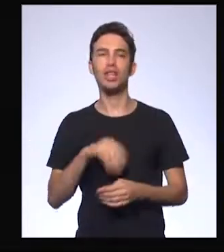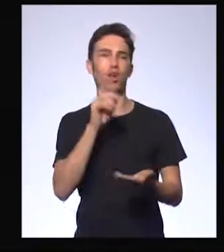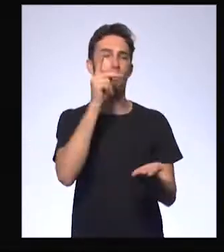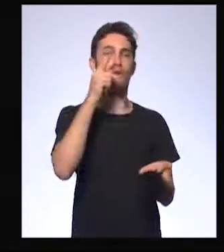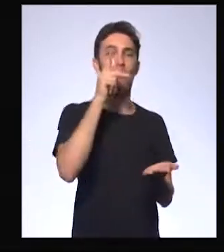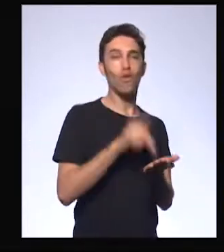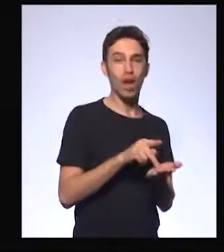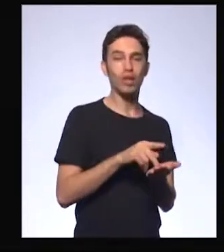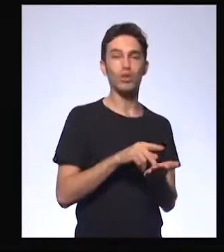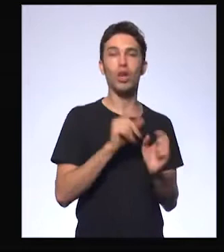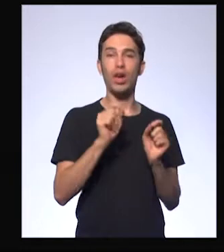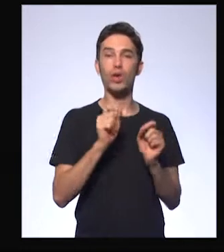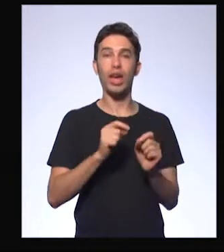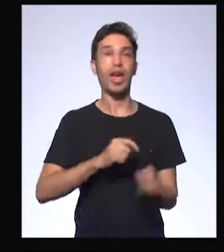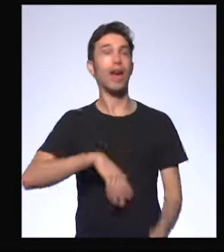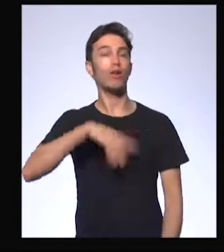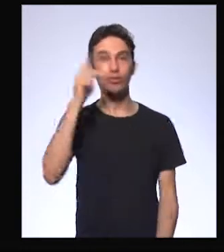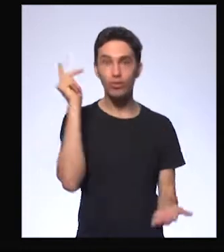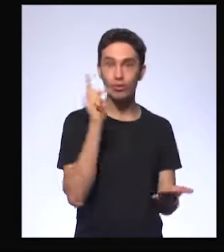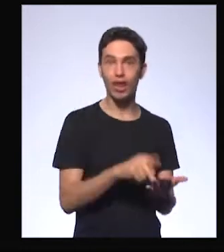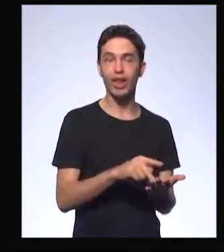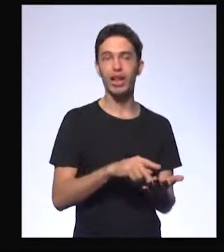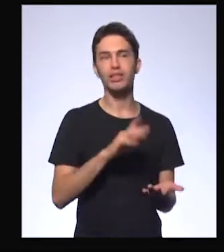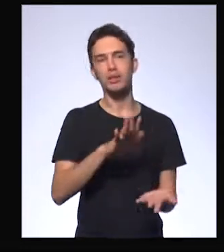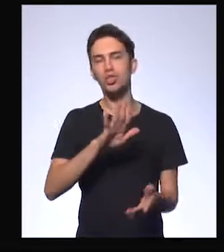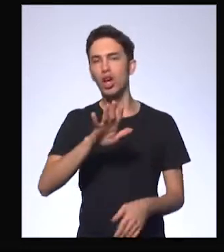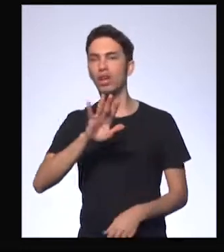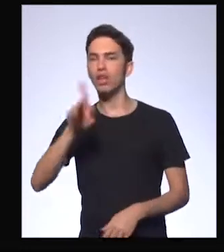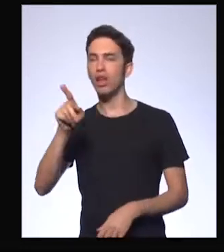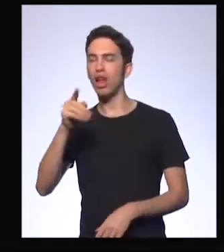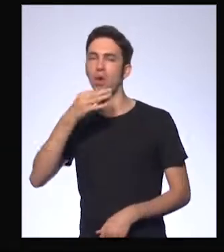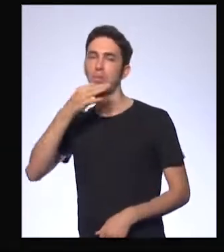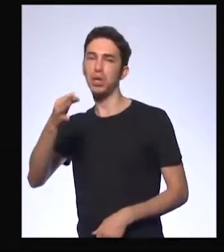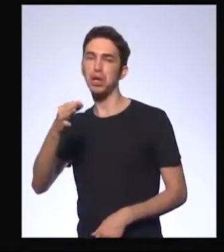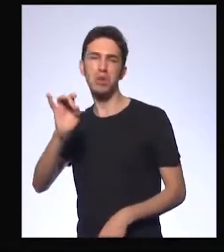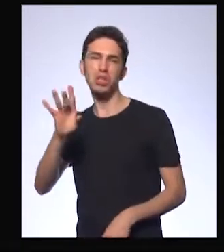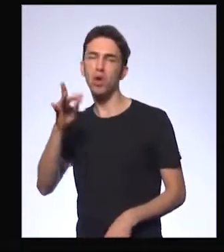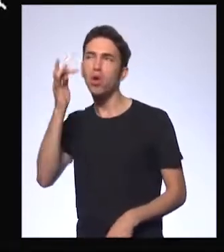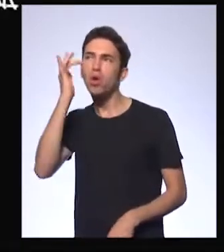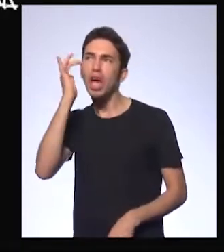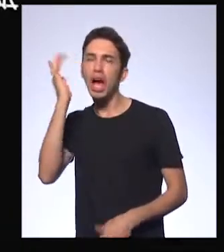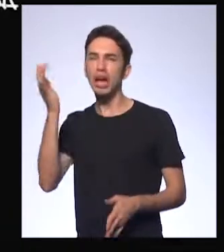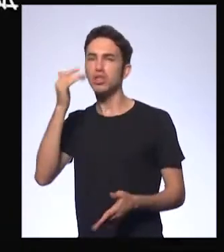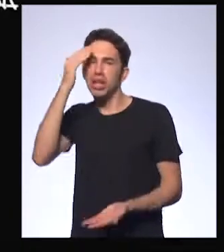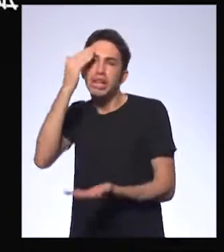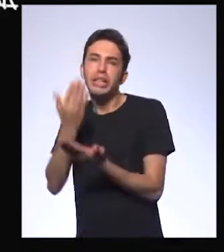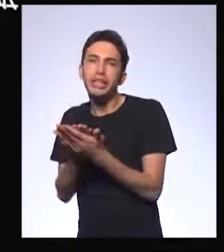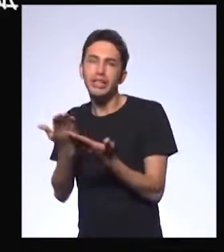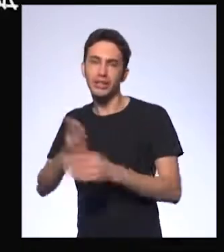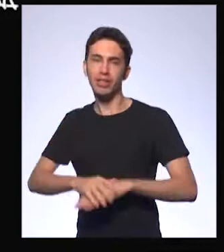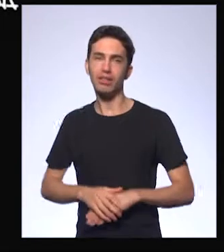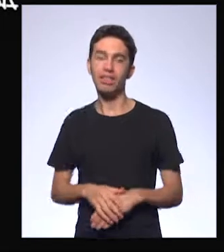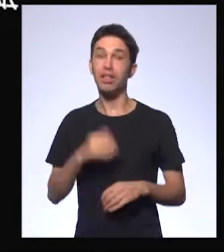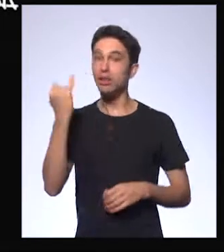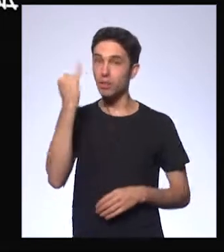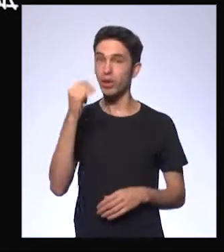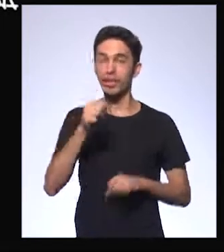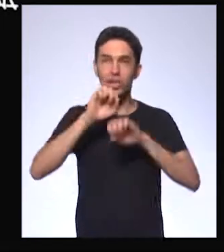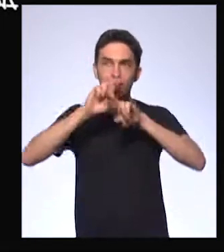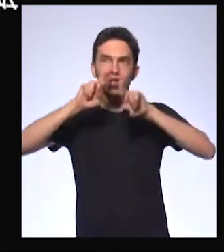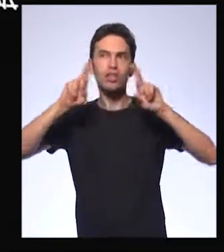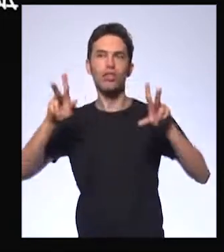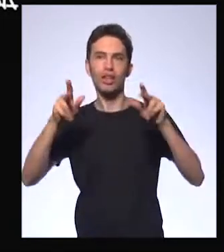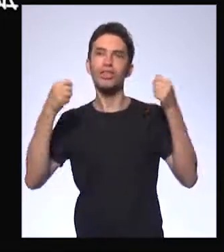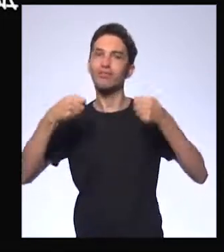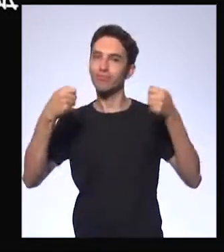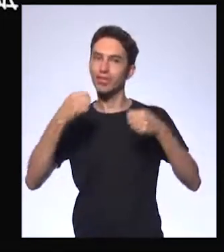fato, então, é algo verdadeiro, enquanto que uma opinião é o que a pessoa acha, o que a pessoa acredita. É muito importante que a gente saiba